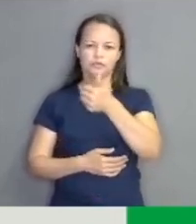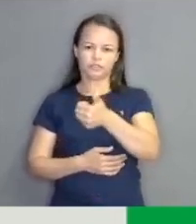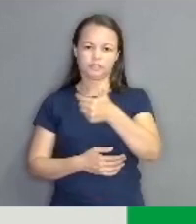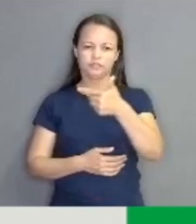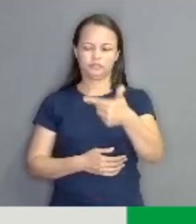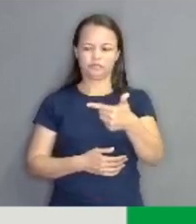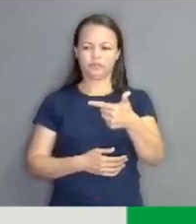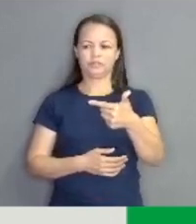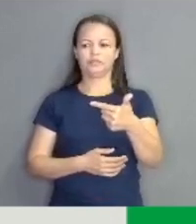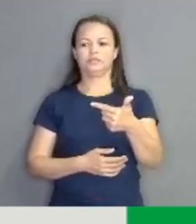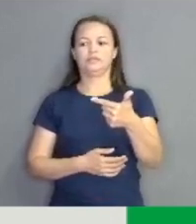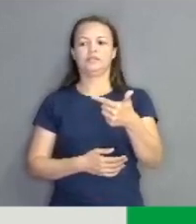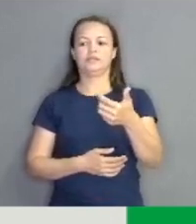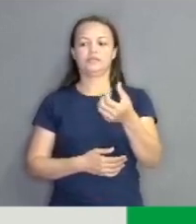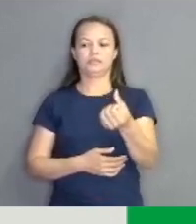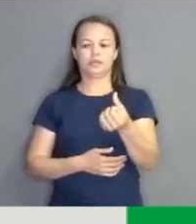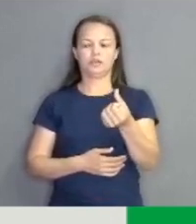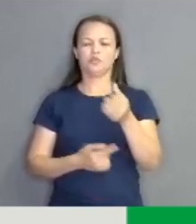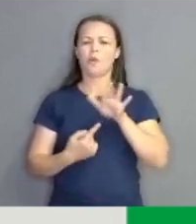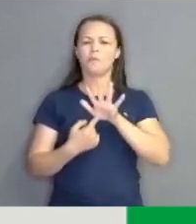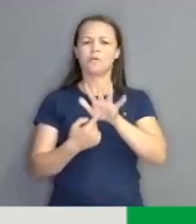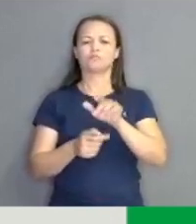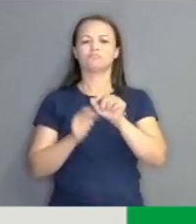3,126. Qual é a representação dele?